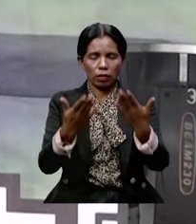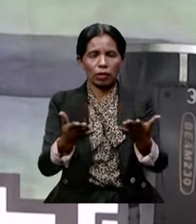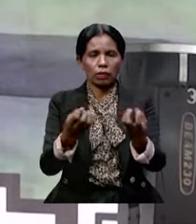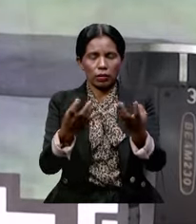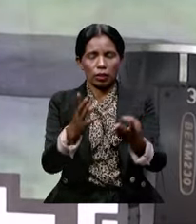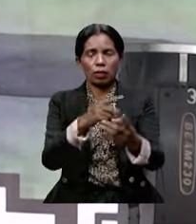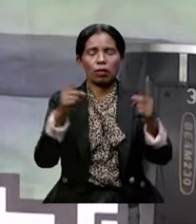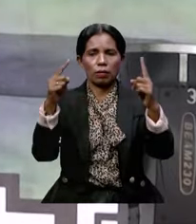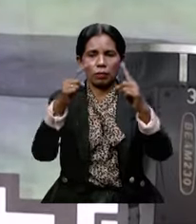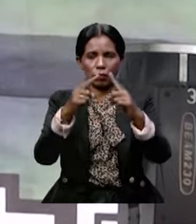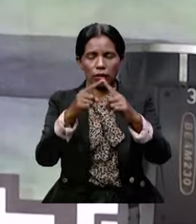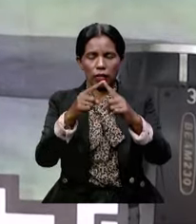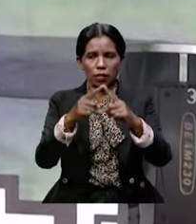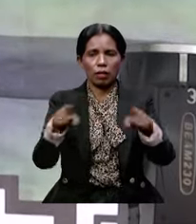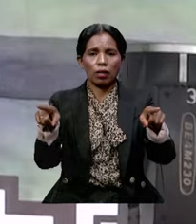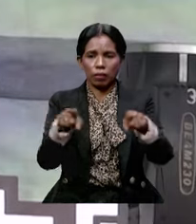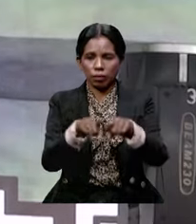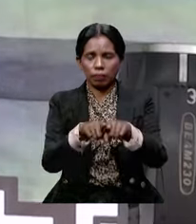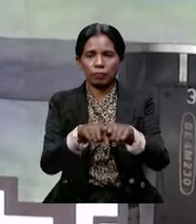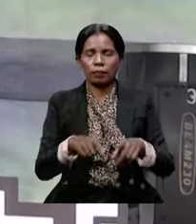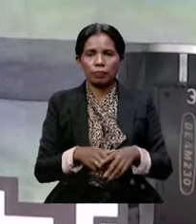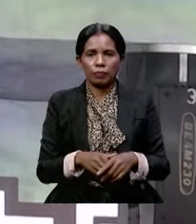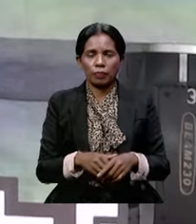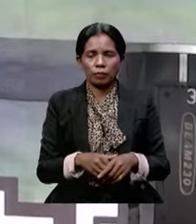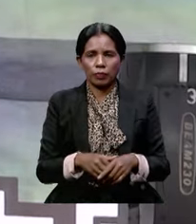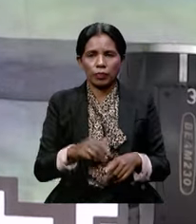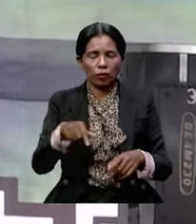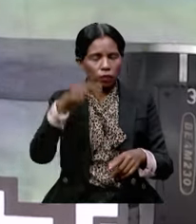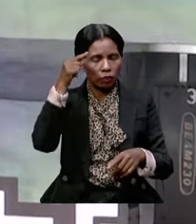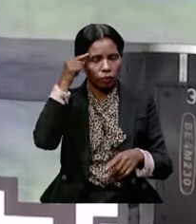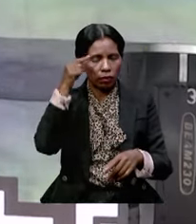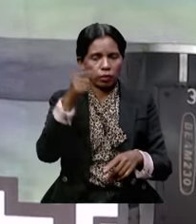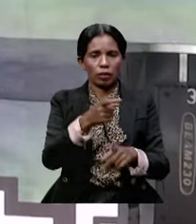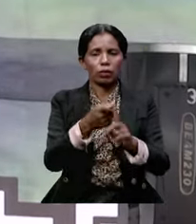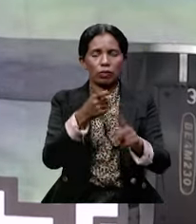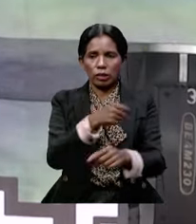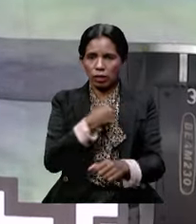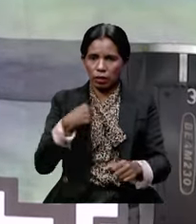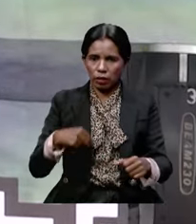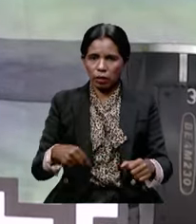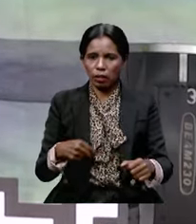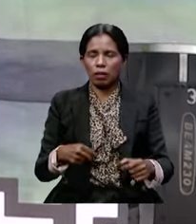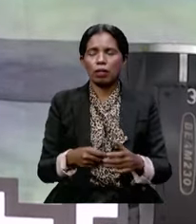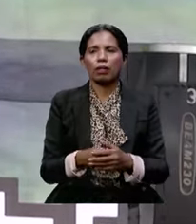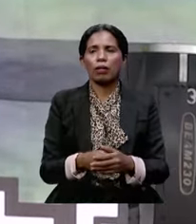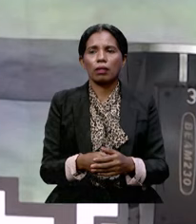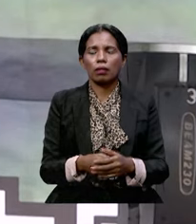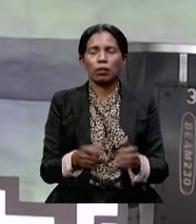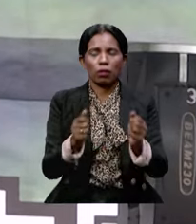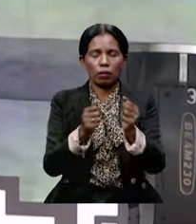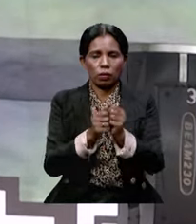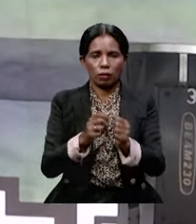René. Agradeço mais governador da província de Hunan, Hunan, Roma,